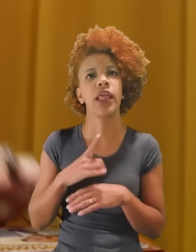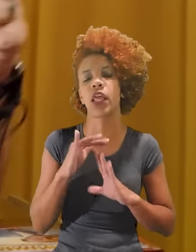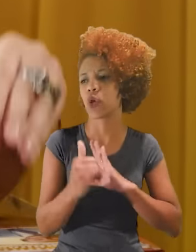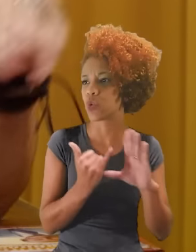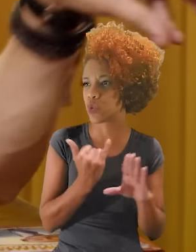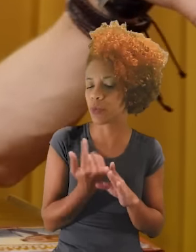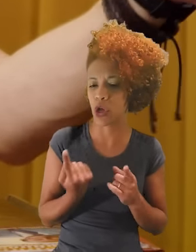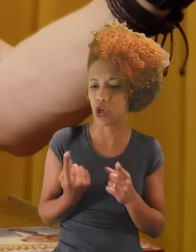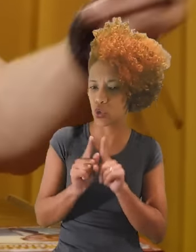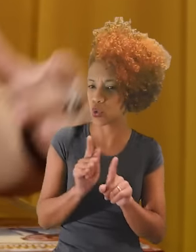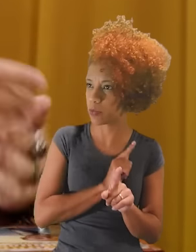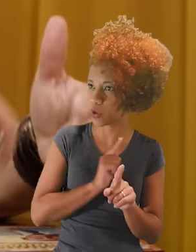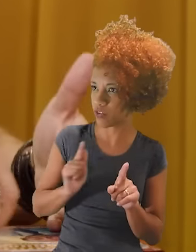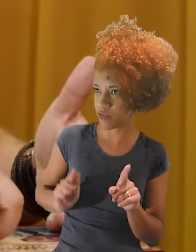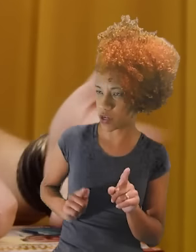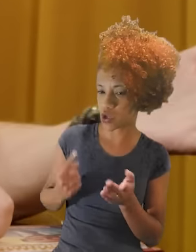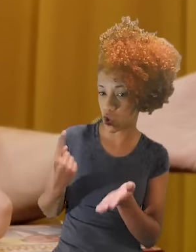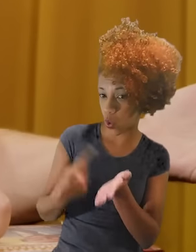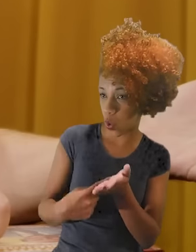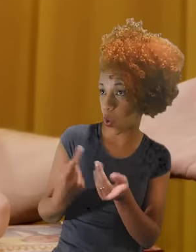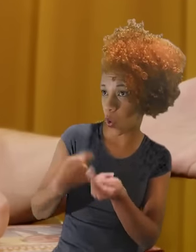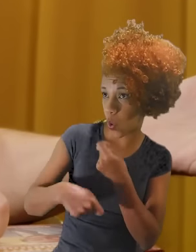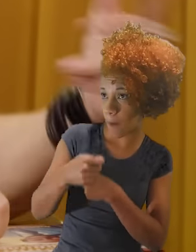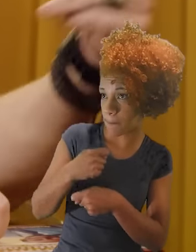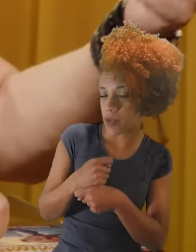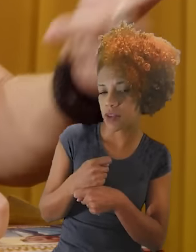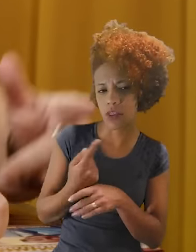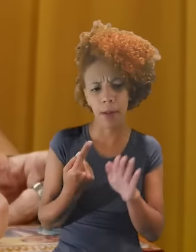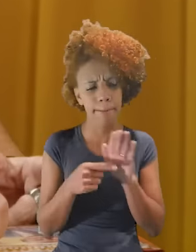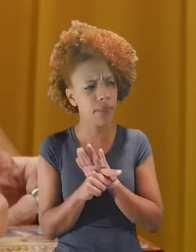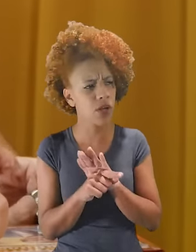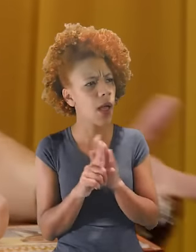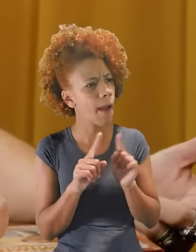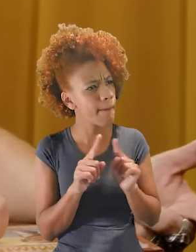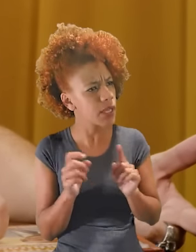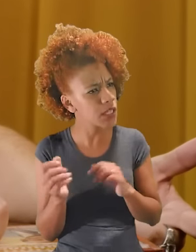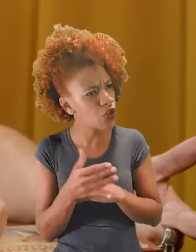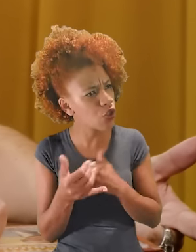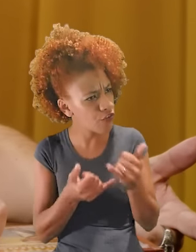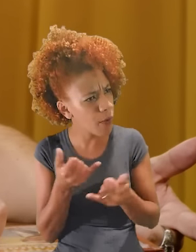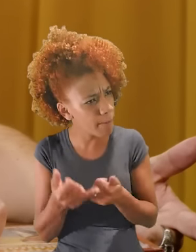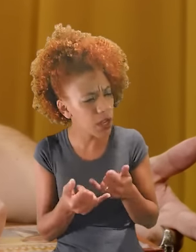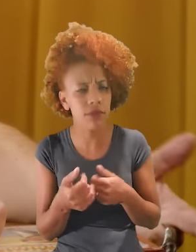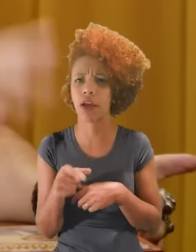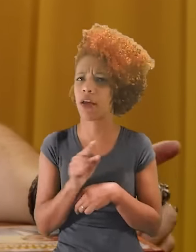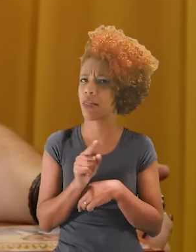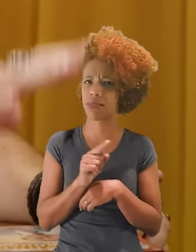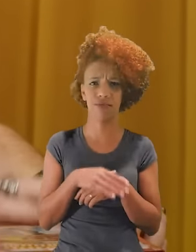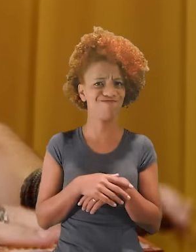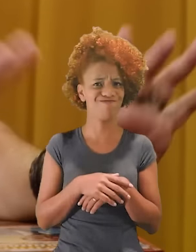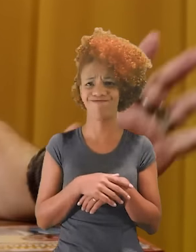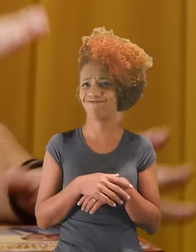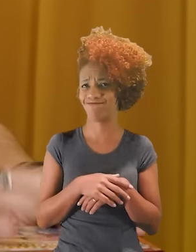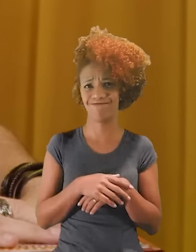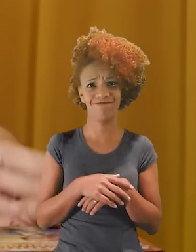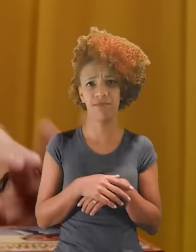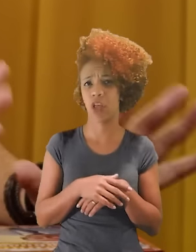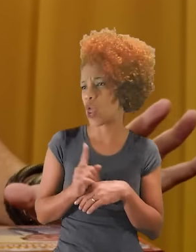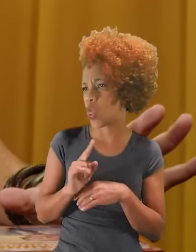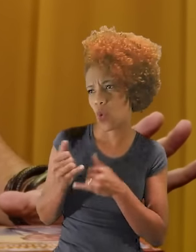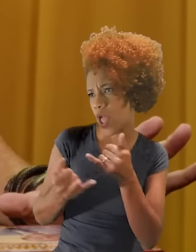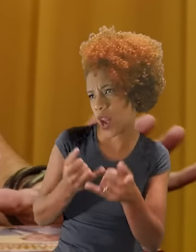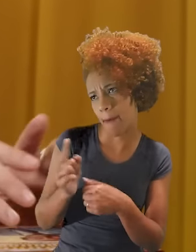no YouTube tem ele com o governador o dia que eles fecharam o acordo. E o cara na pergunta, o jornalista fala, mas é um novo parque que você vai construir o território? Ele falou, não, é surpresa.